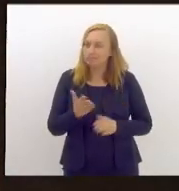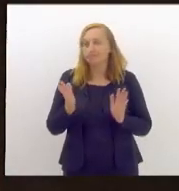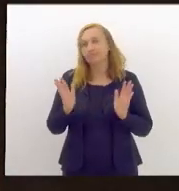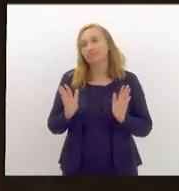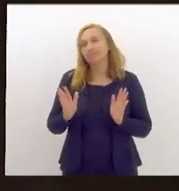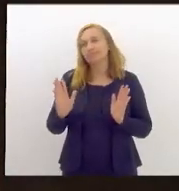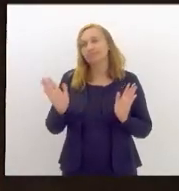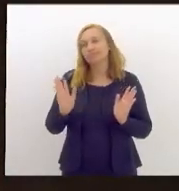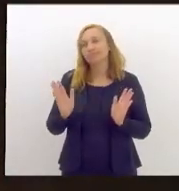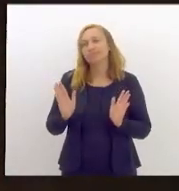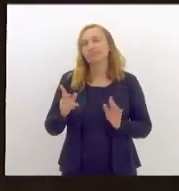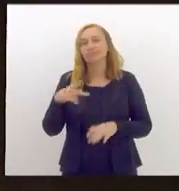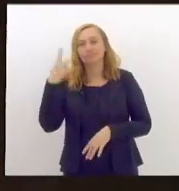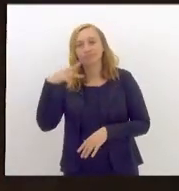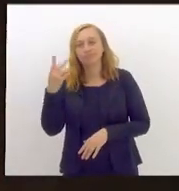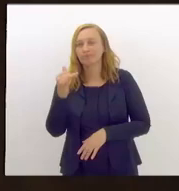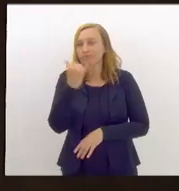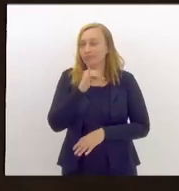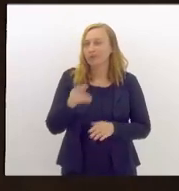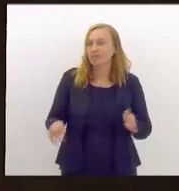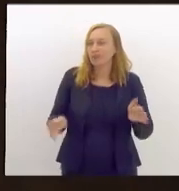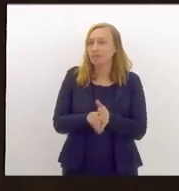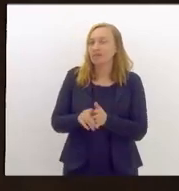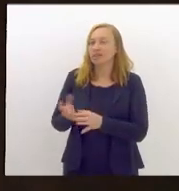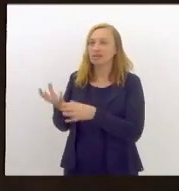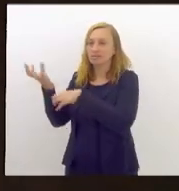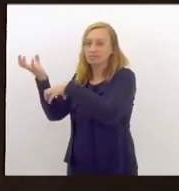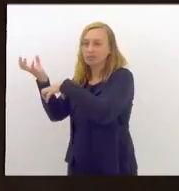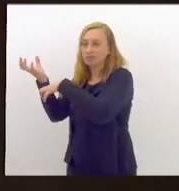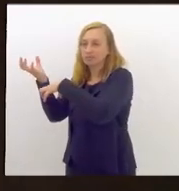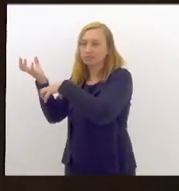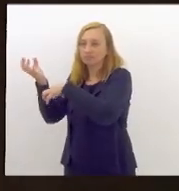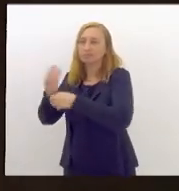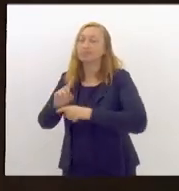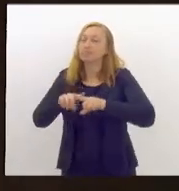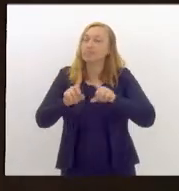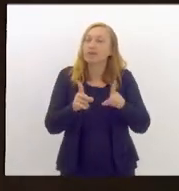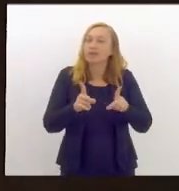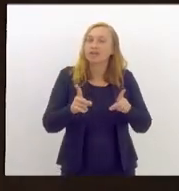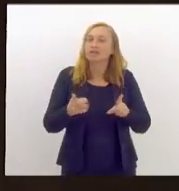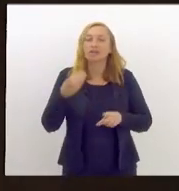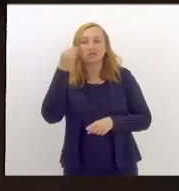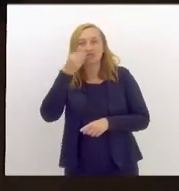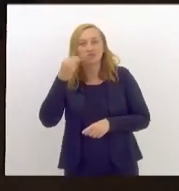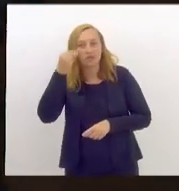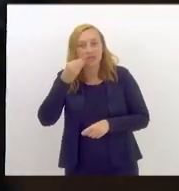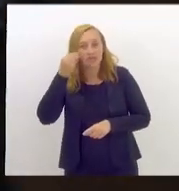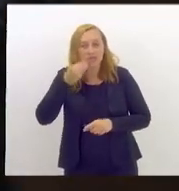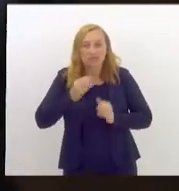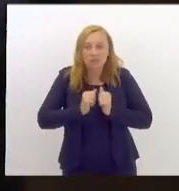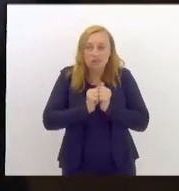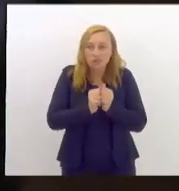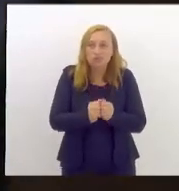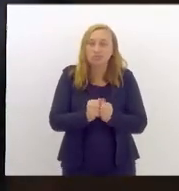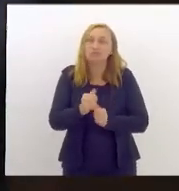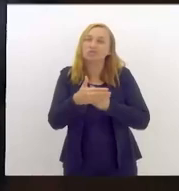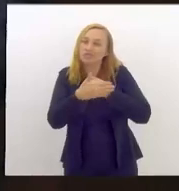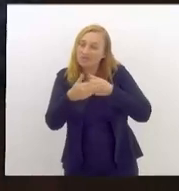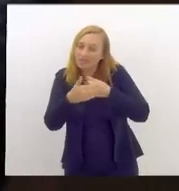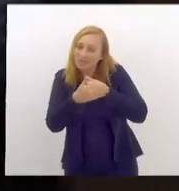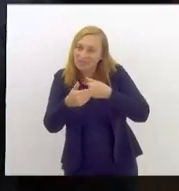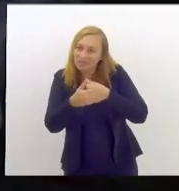Parlamento Fluminense para fazer parte do congresso nacional mas leva a experiência leva o carinho